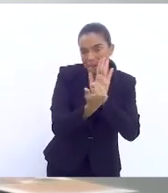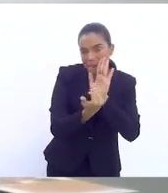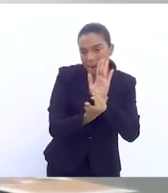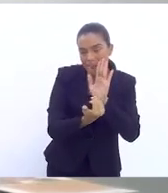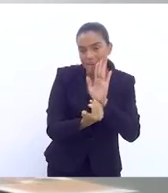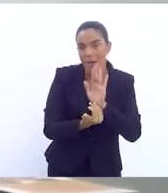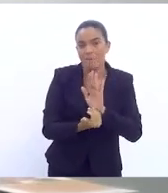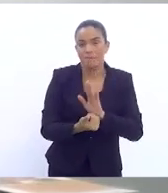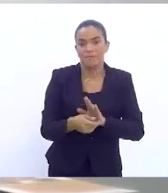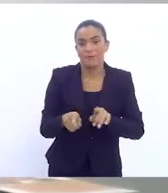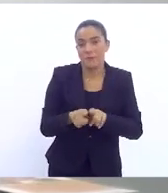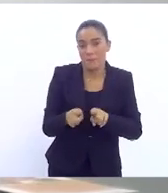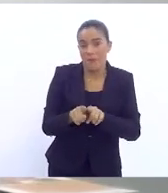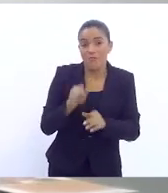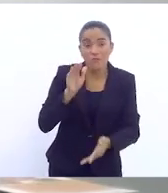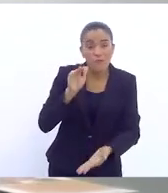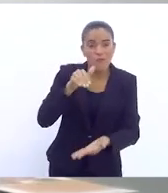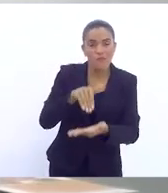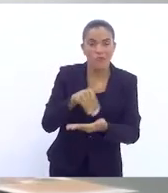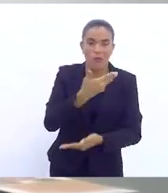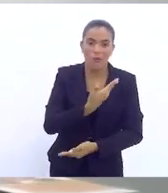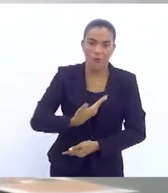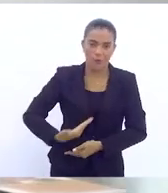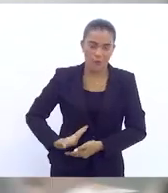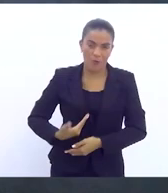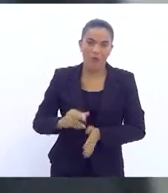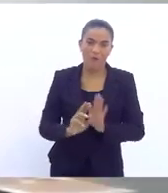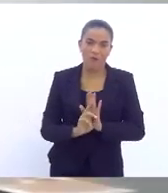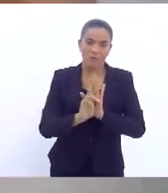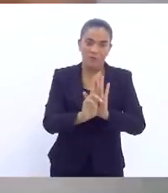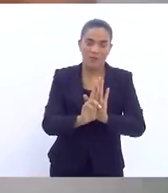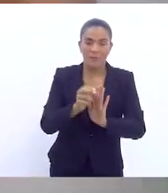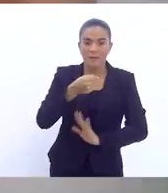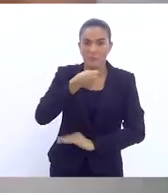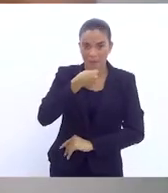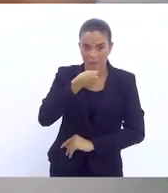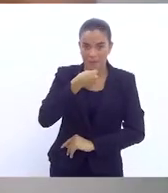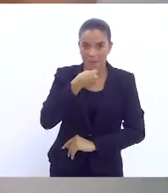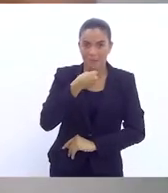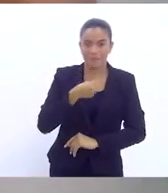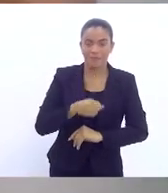o governo se manifestar na figura do Dr Carlos Alberto